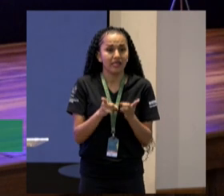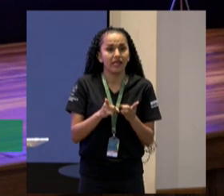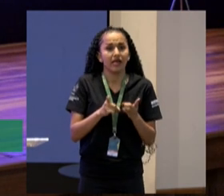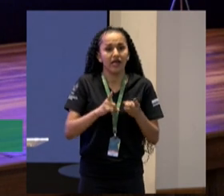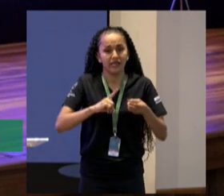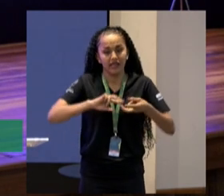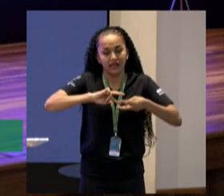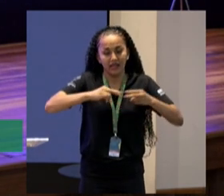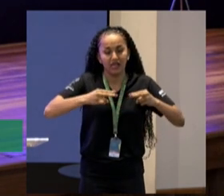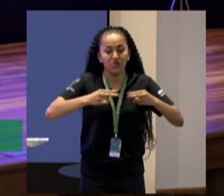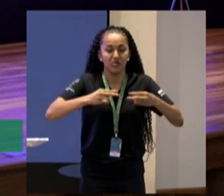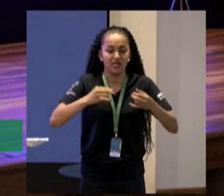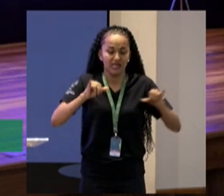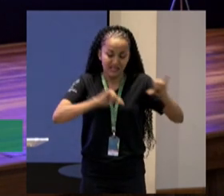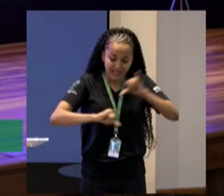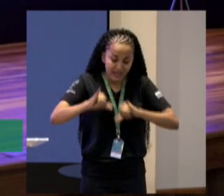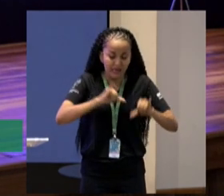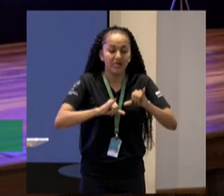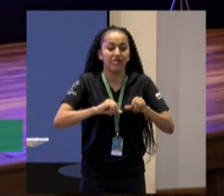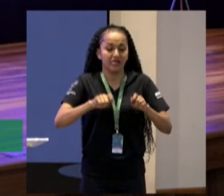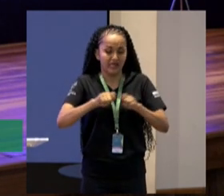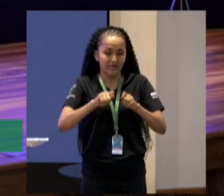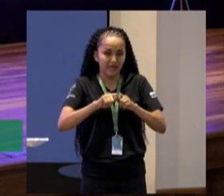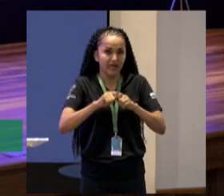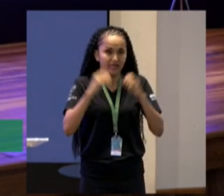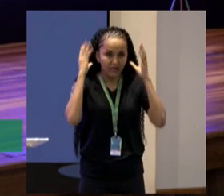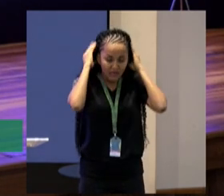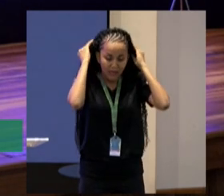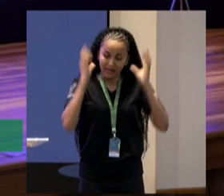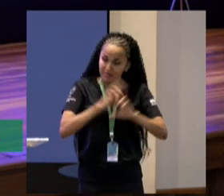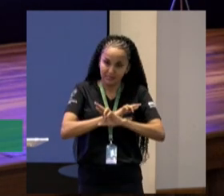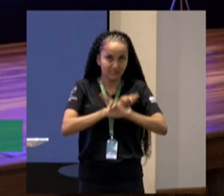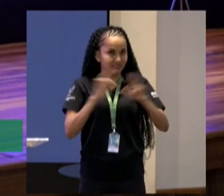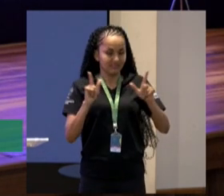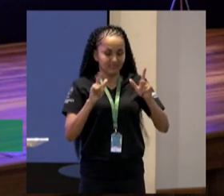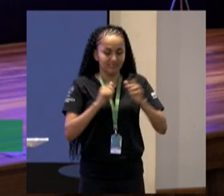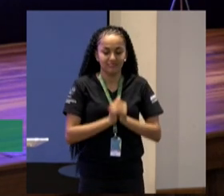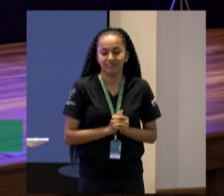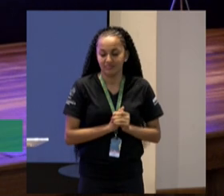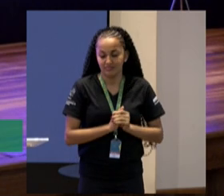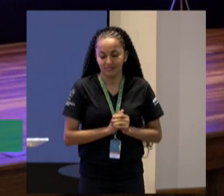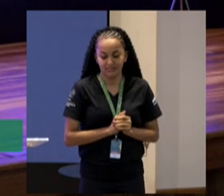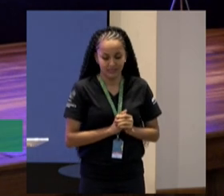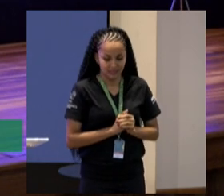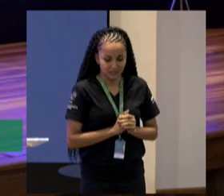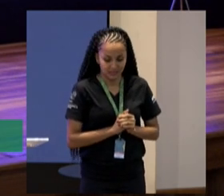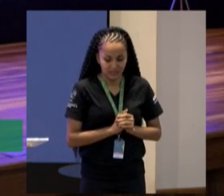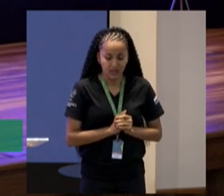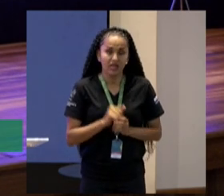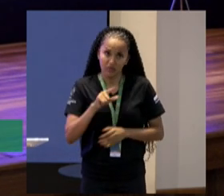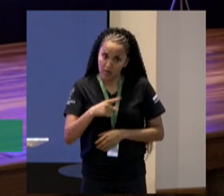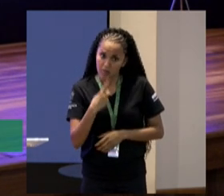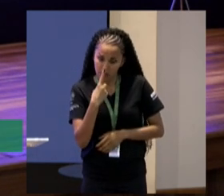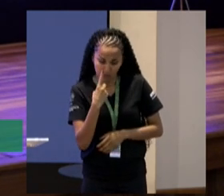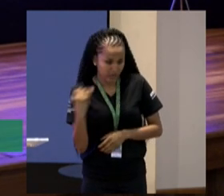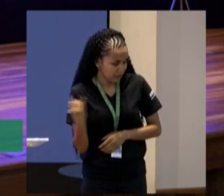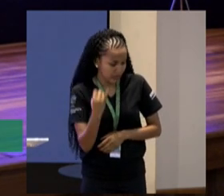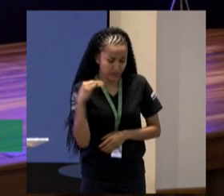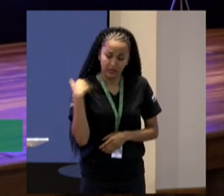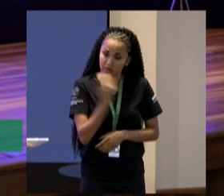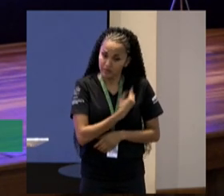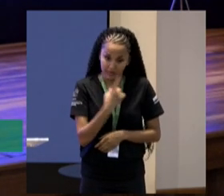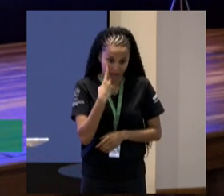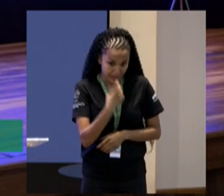ligações químicas, né, do cabelo que dá o formato crespo, liso, ondulado. Ou isso foi muito, bem importante para a gente,